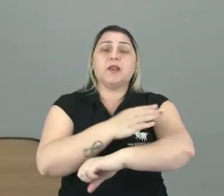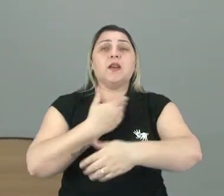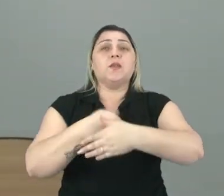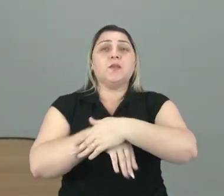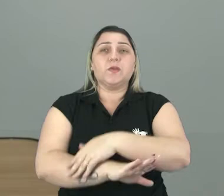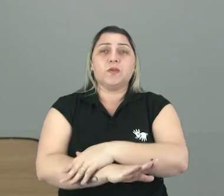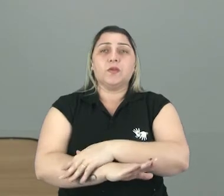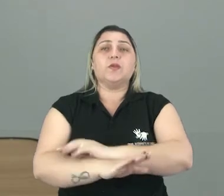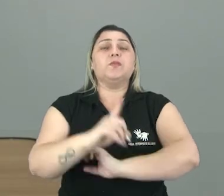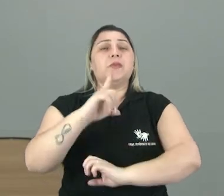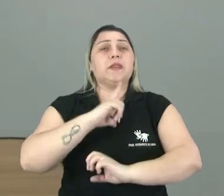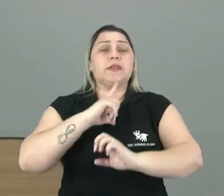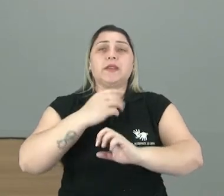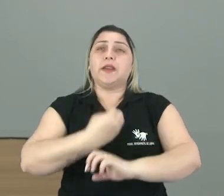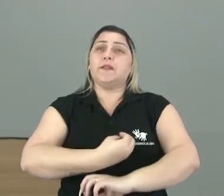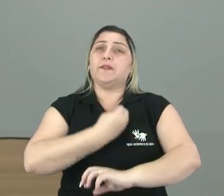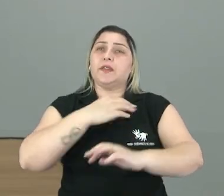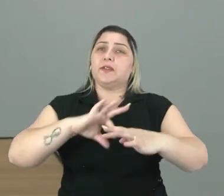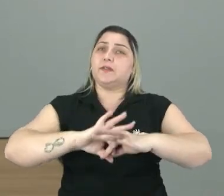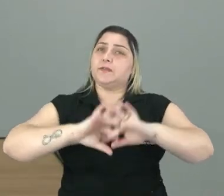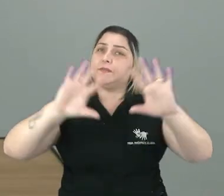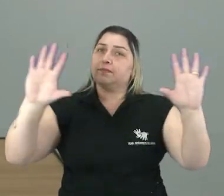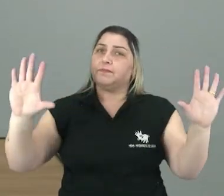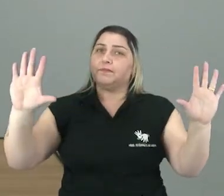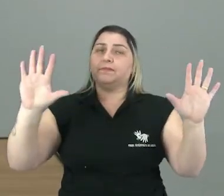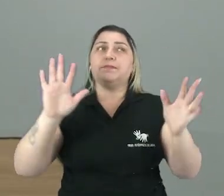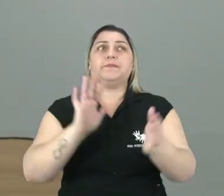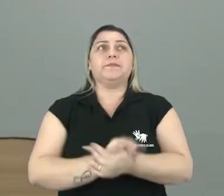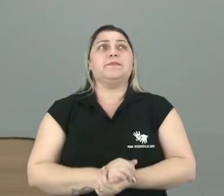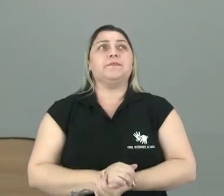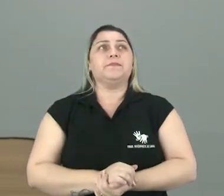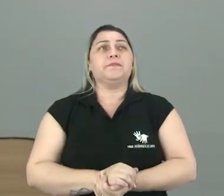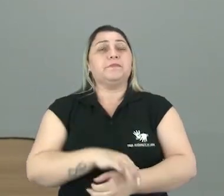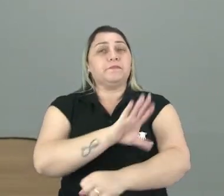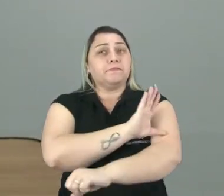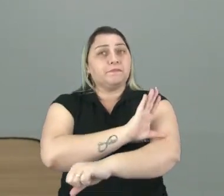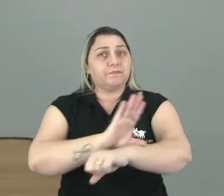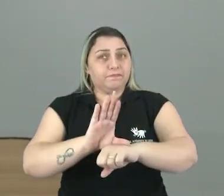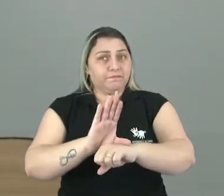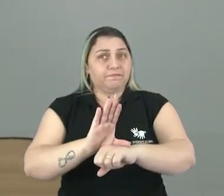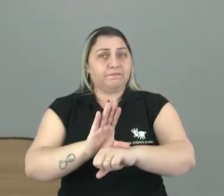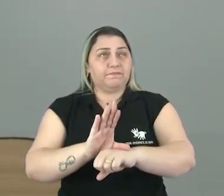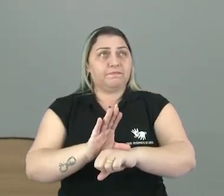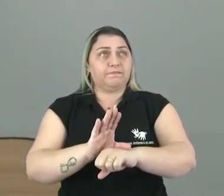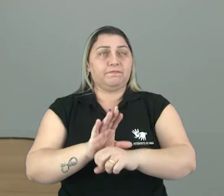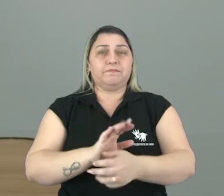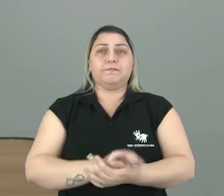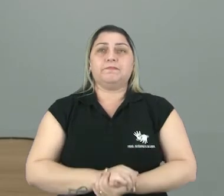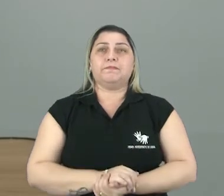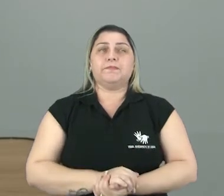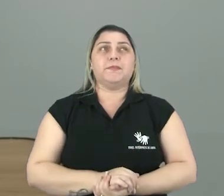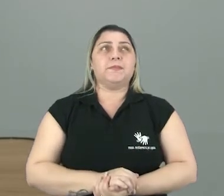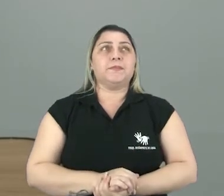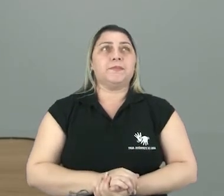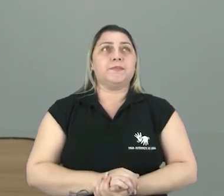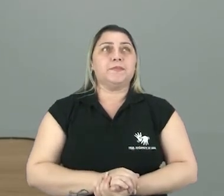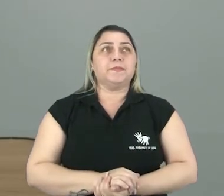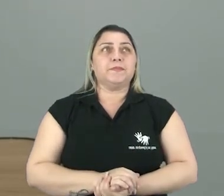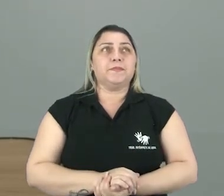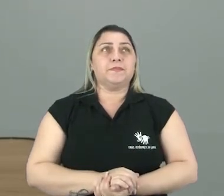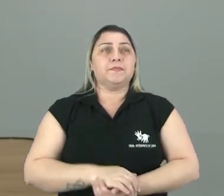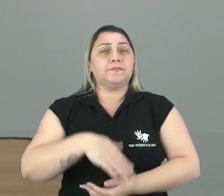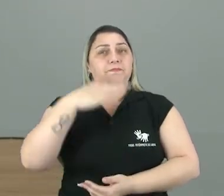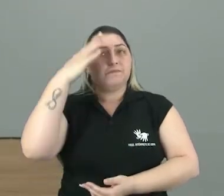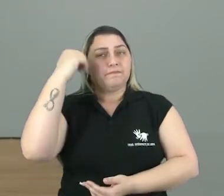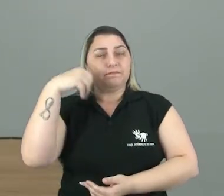costumes, né, ter uma vida de liberdade ali, praticando de acordo com a sua cultura, não sendo escravo, como no processo de colonização, a gente sabe